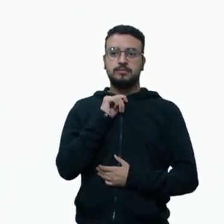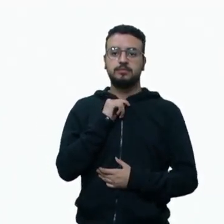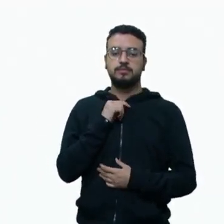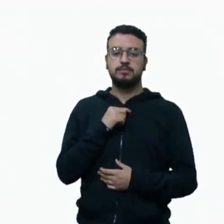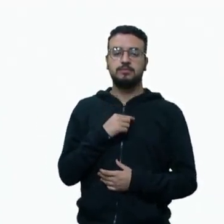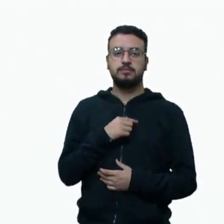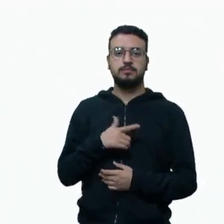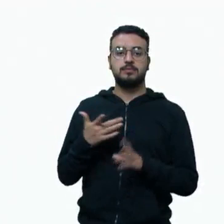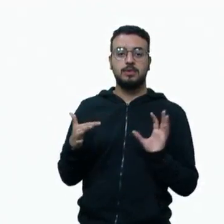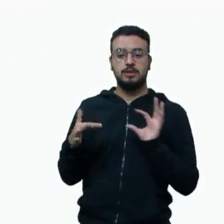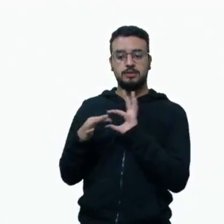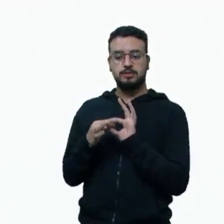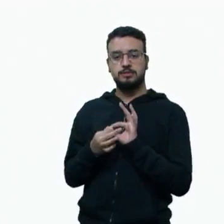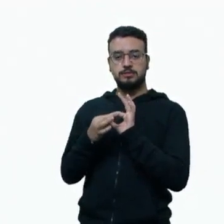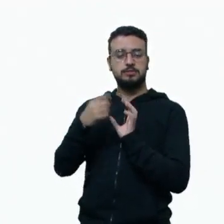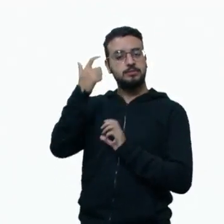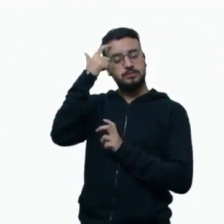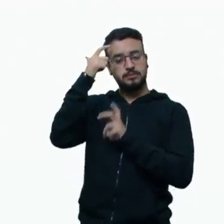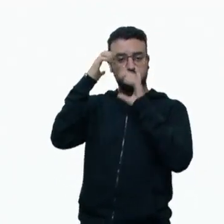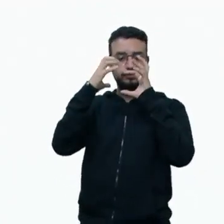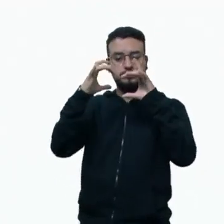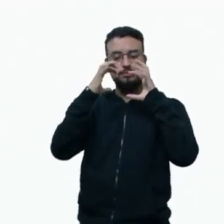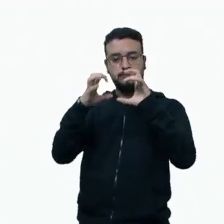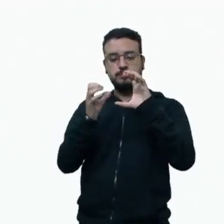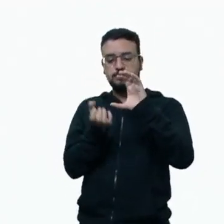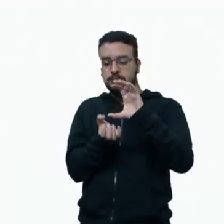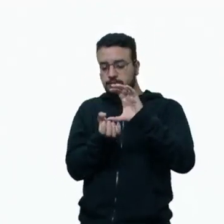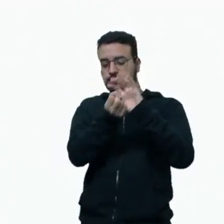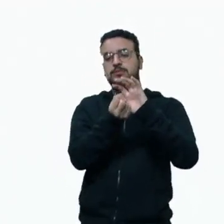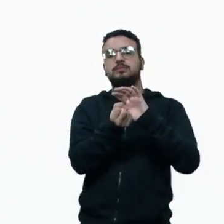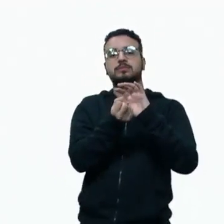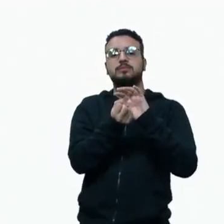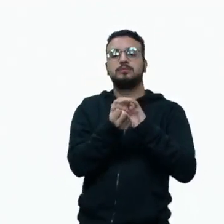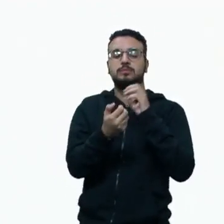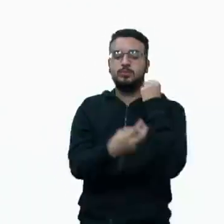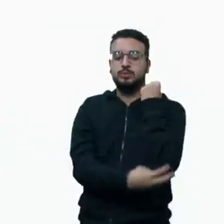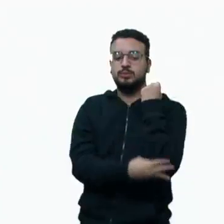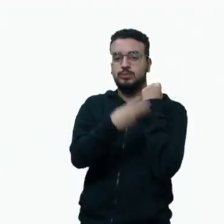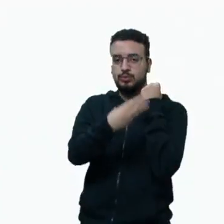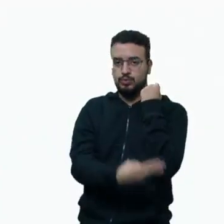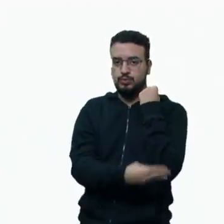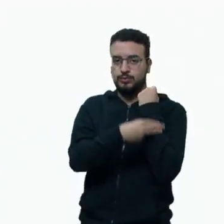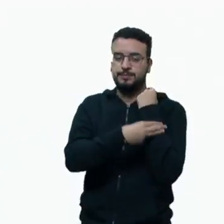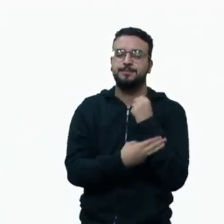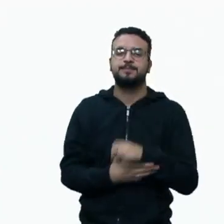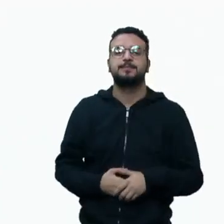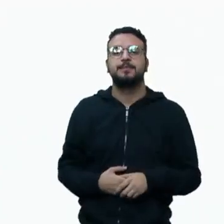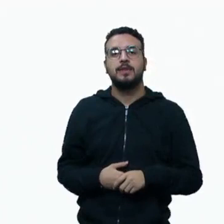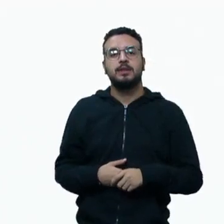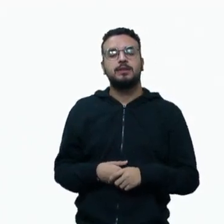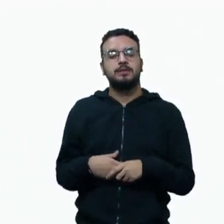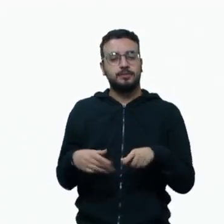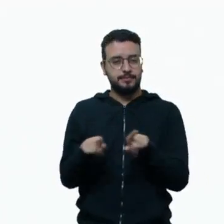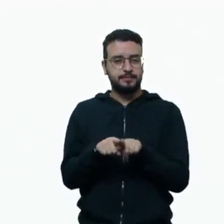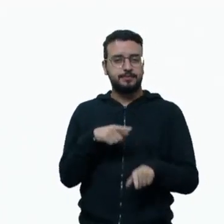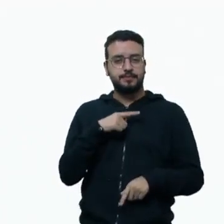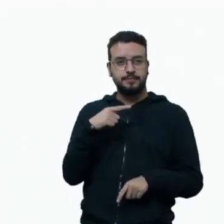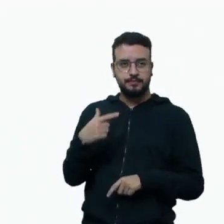relação do cerebelo com a minha ativação muscular, tá certo? Além dele,